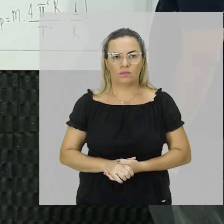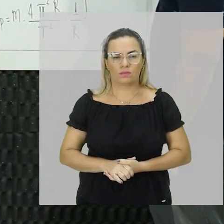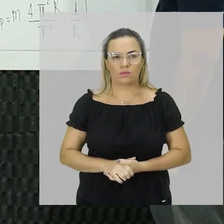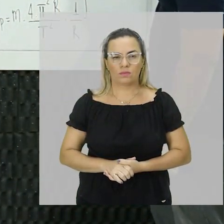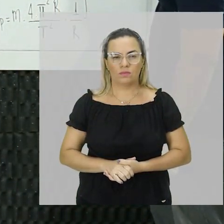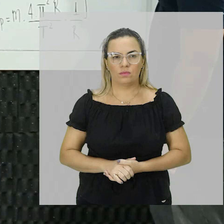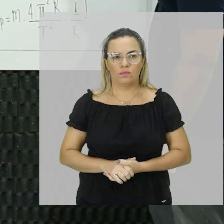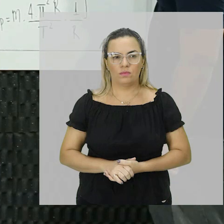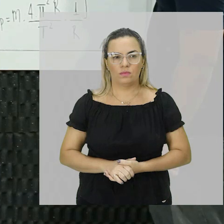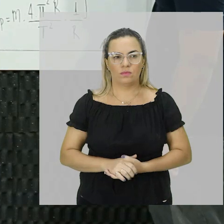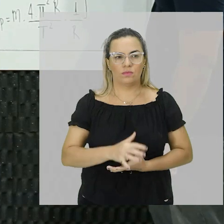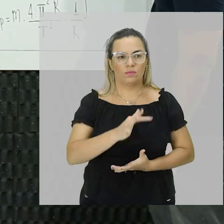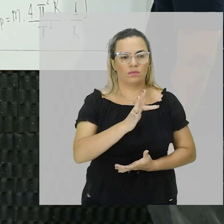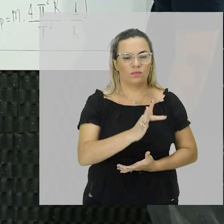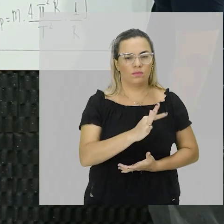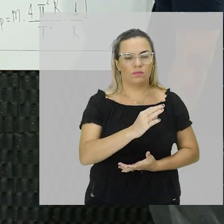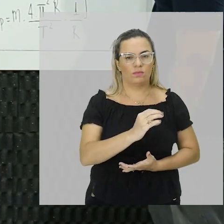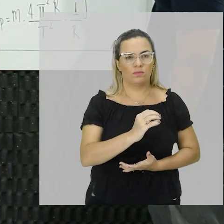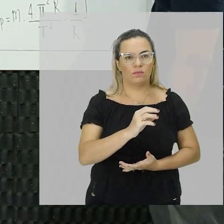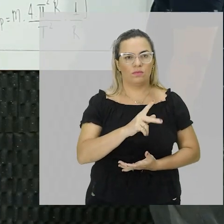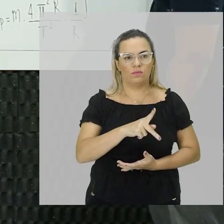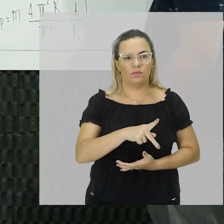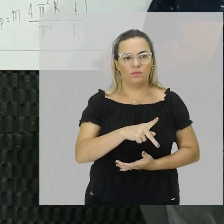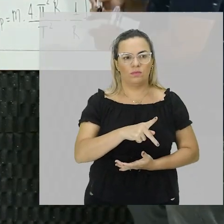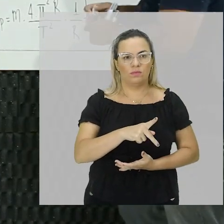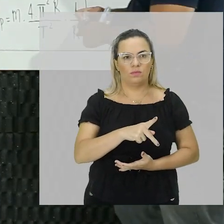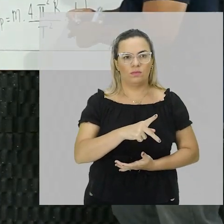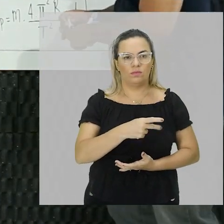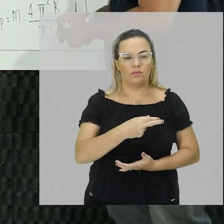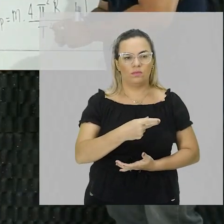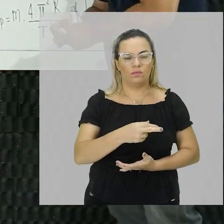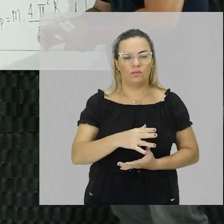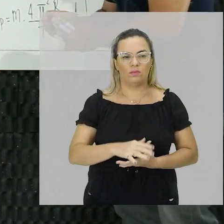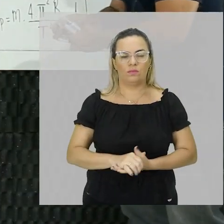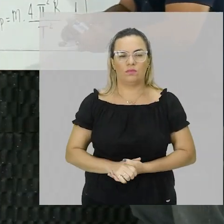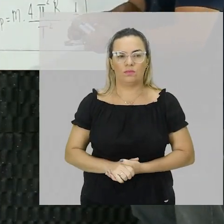Então a força centrípeta vai ser o quê?